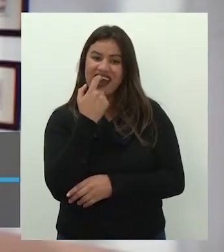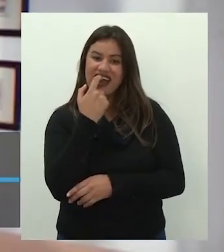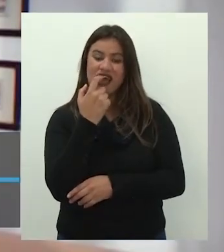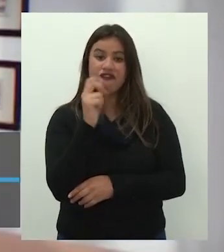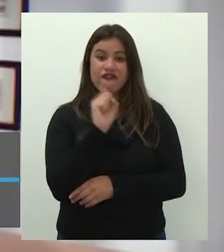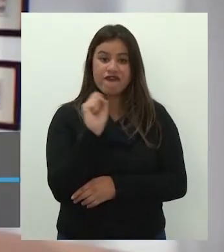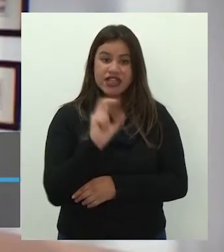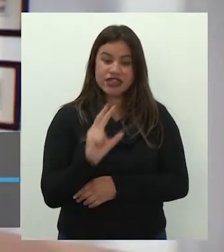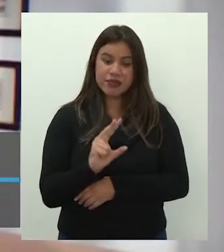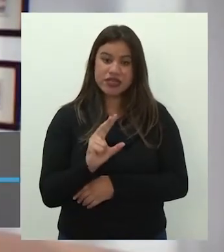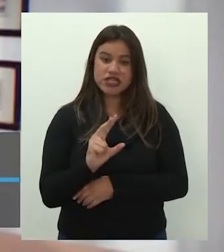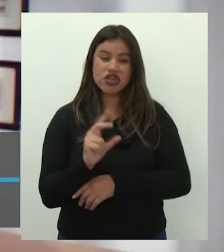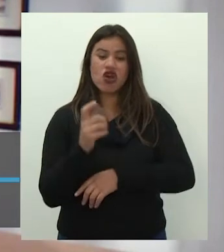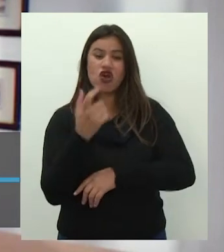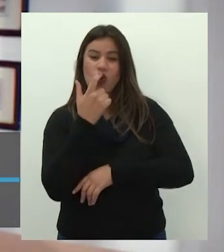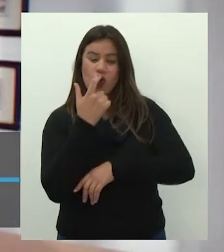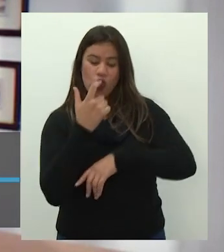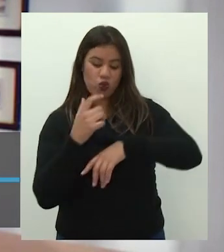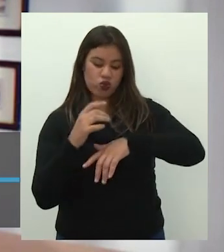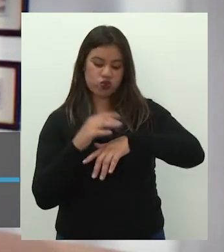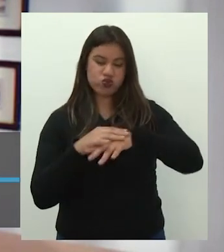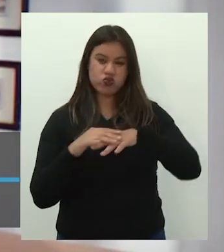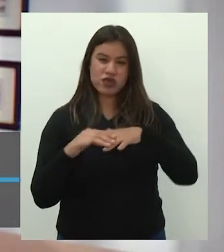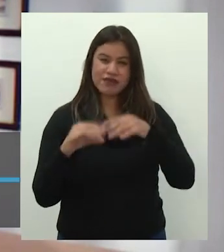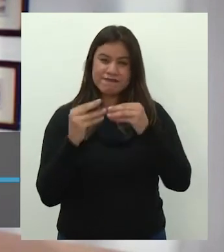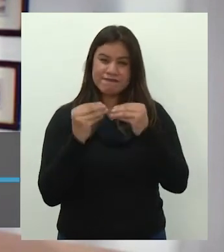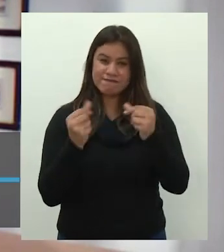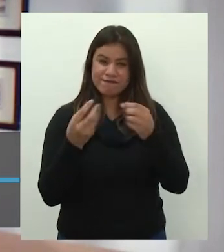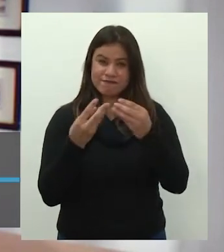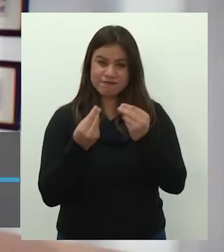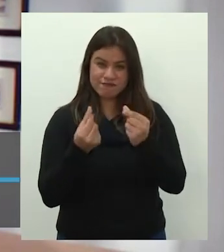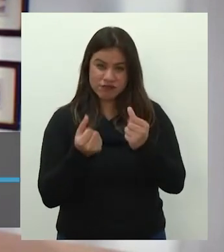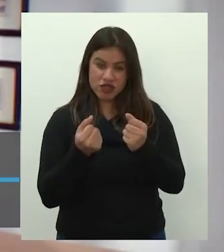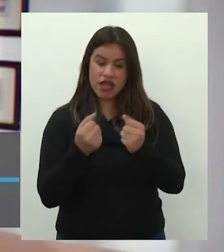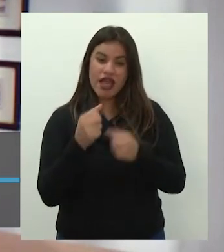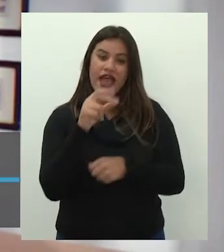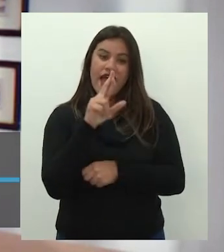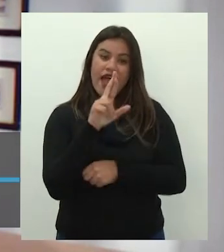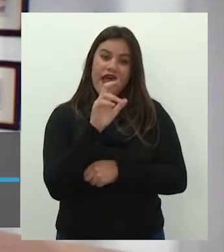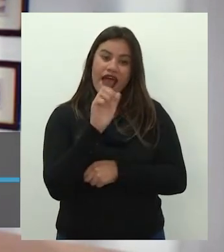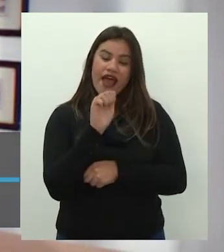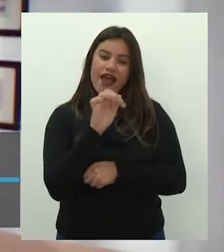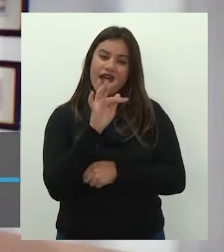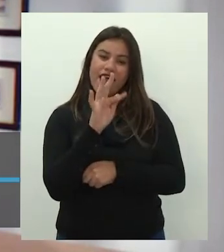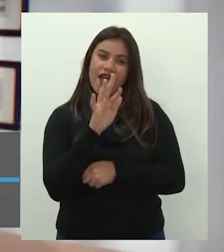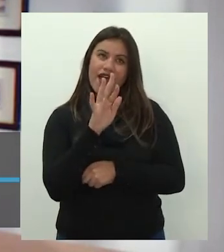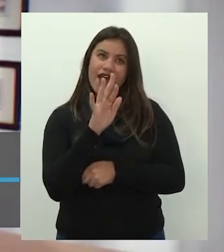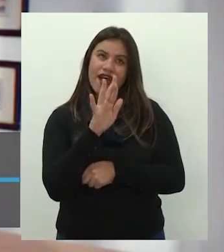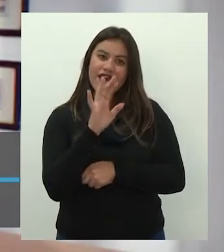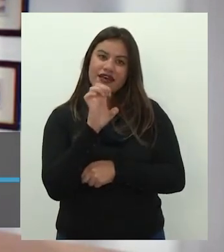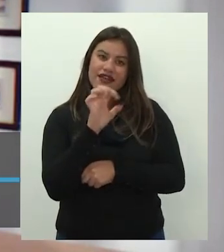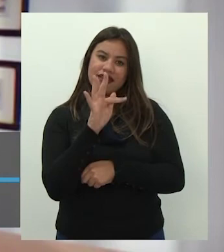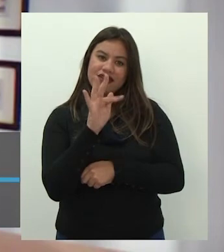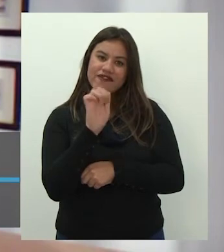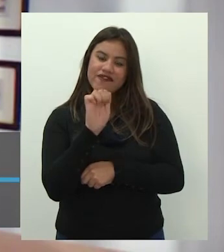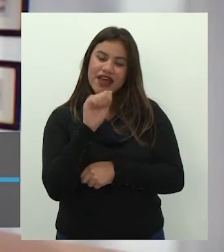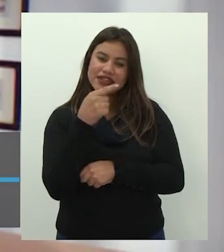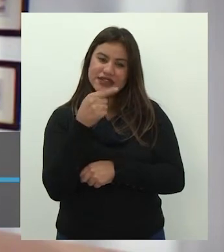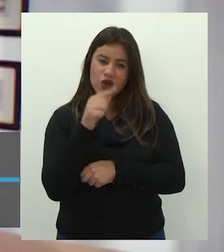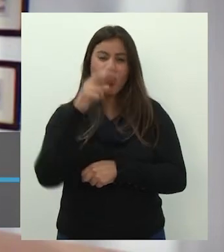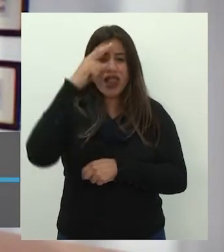ficam rarefeitos. Com essa rarefação, eu acabei de falar que a gente pode sofrer